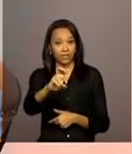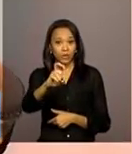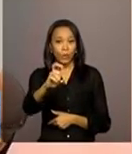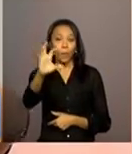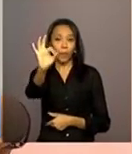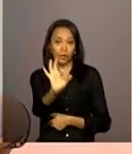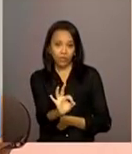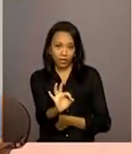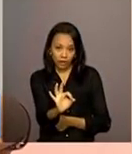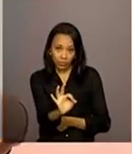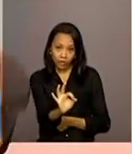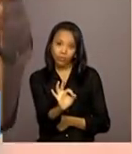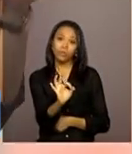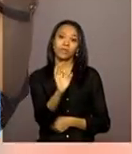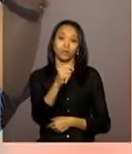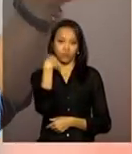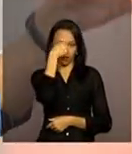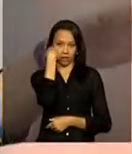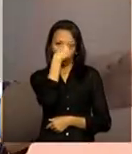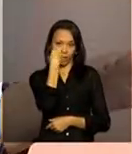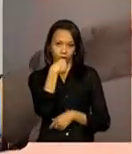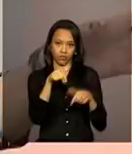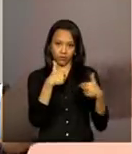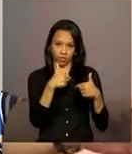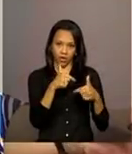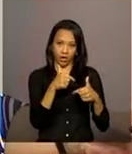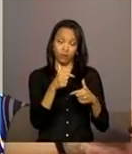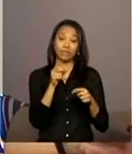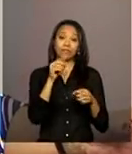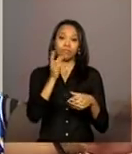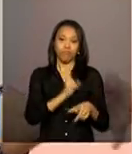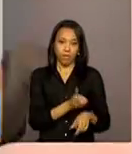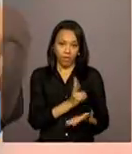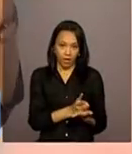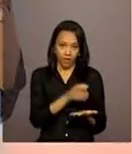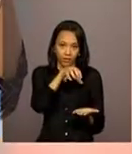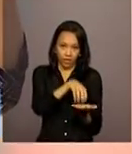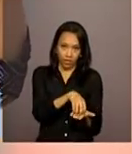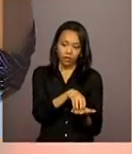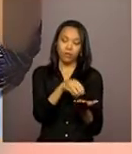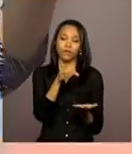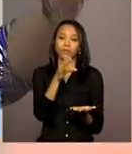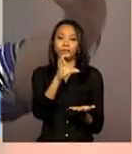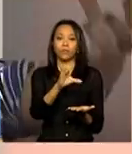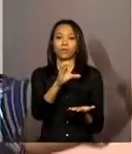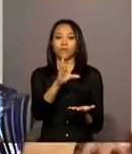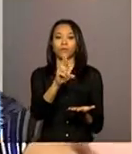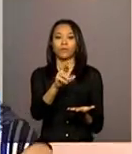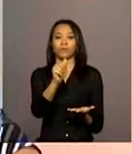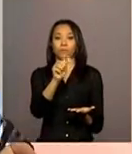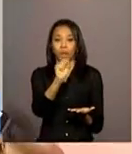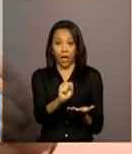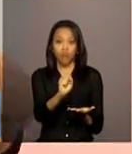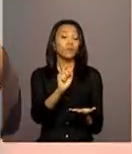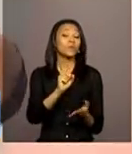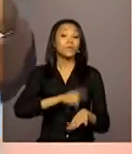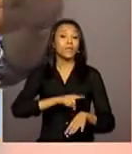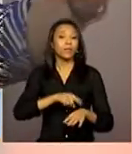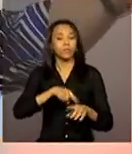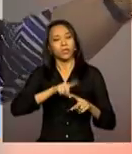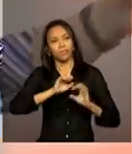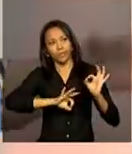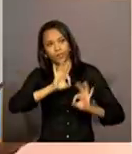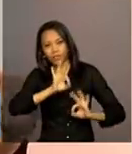de sua carga horária na sede do CRAS para aquela aquela as ações de planejamento